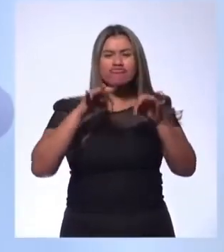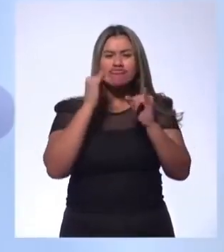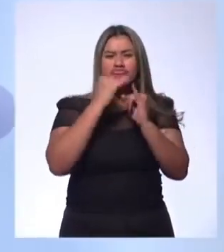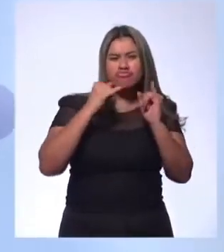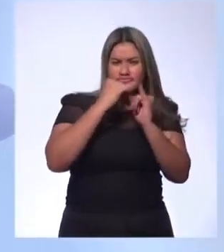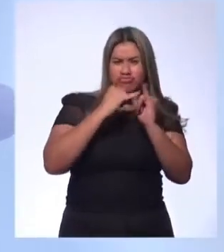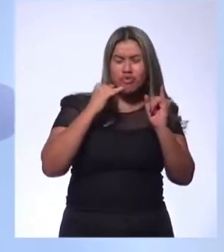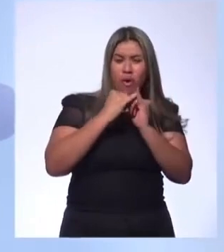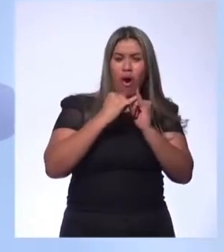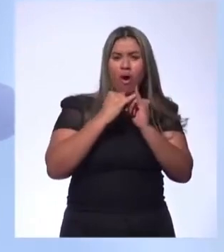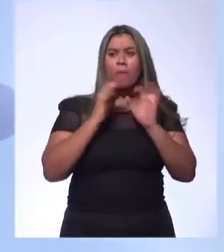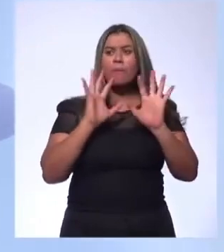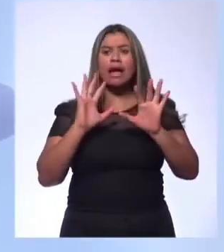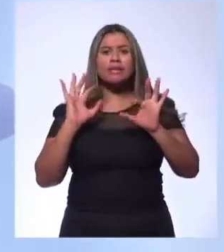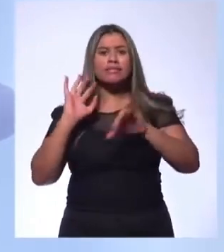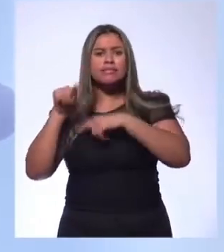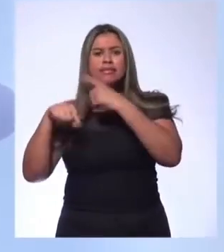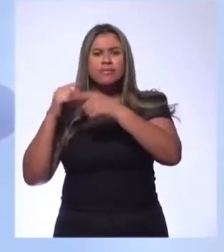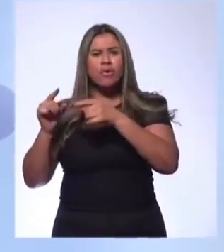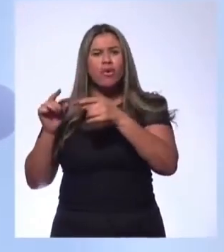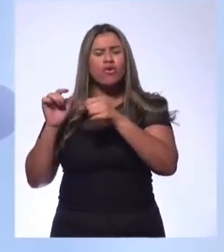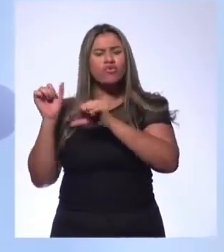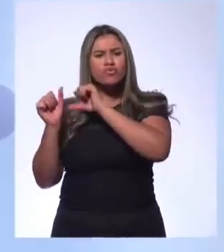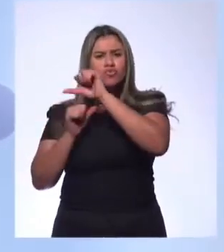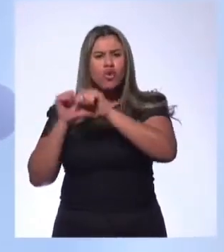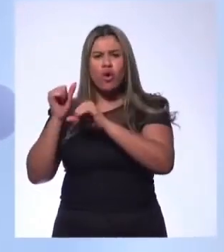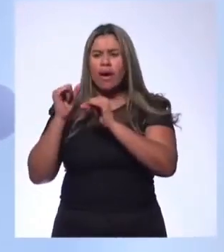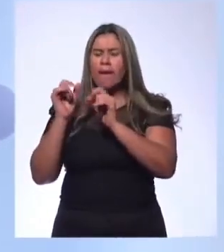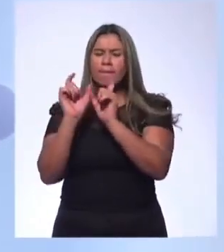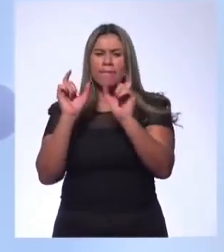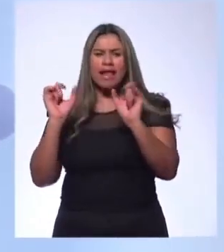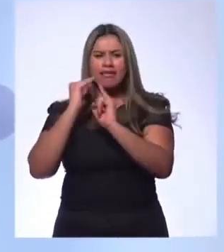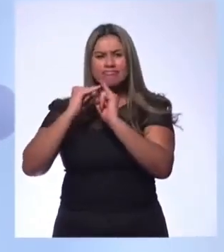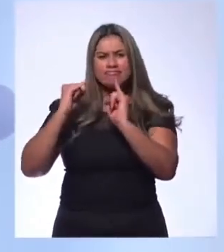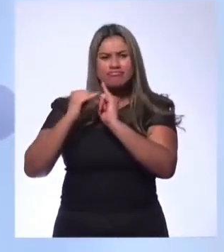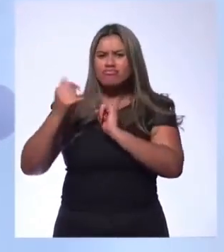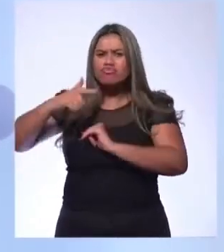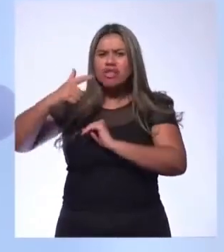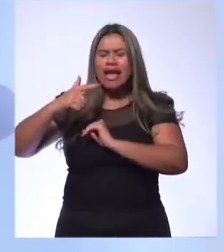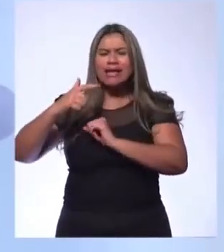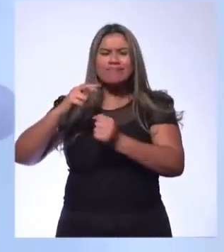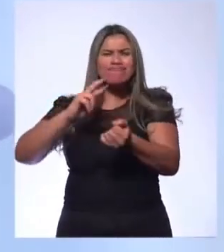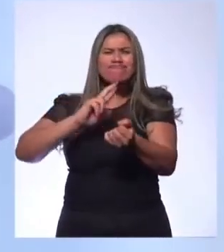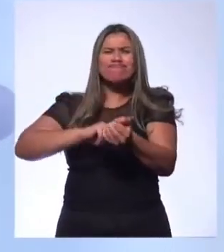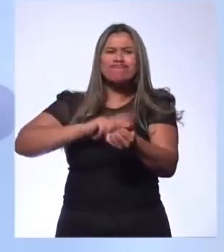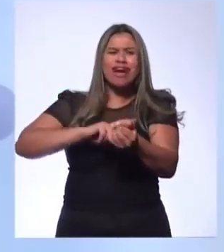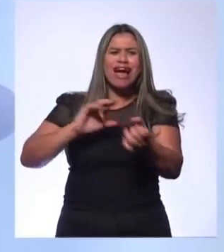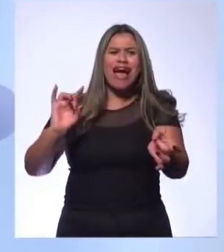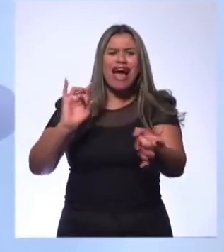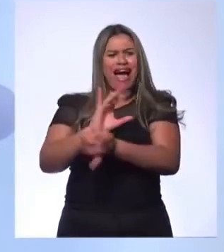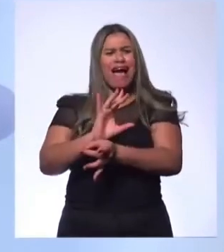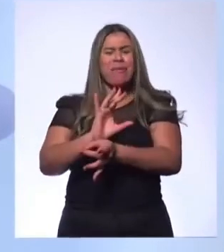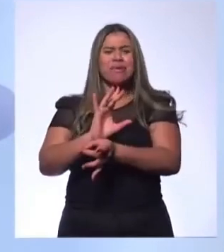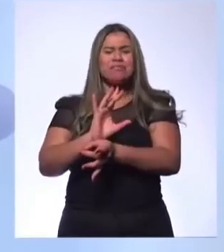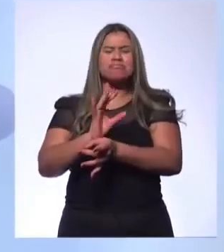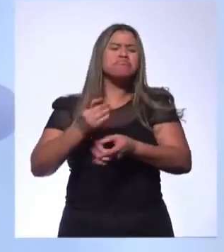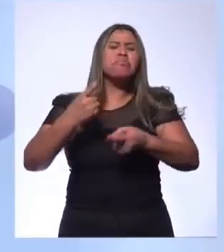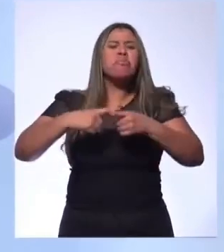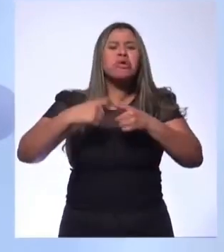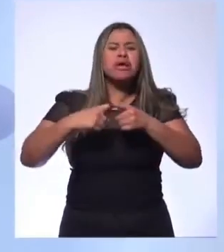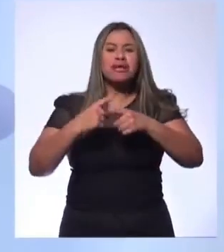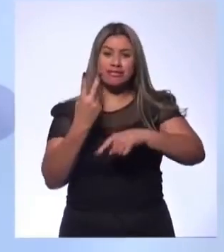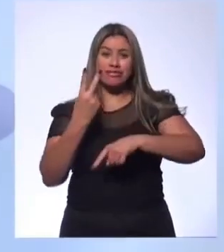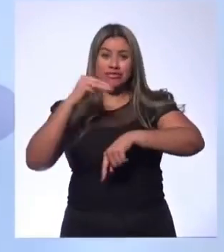as falas deixam de rimar. Quando todos estão juntos, as rimas param, o ritmo acaba. Por que, na sua opinião, isto acontece?